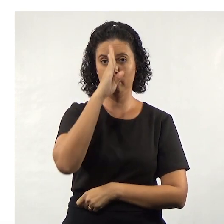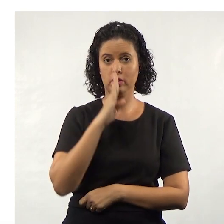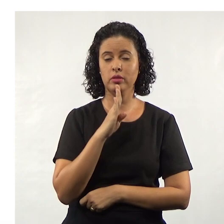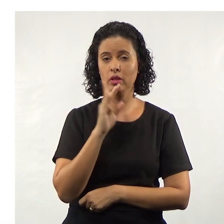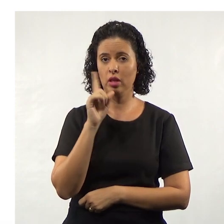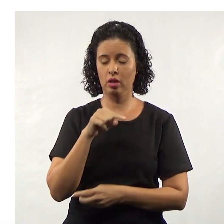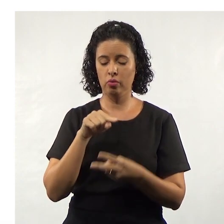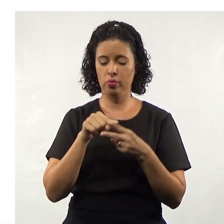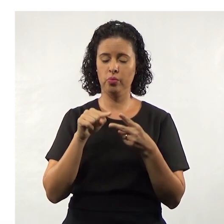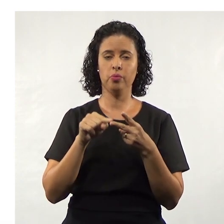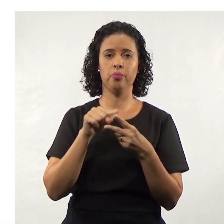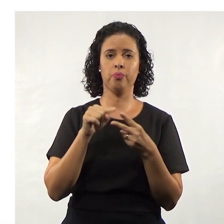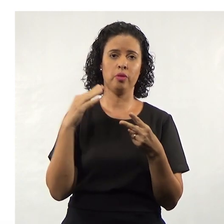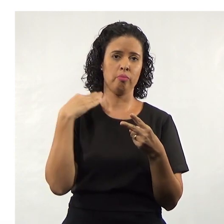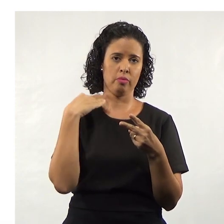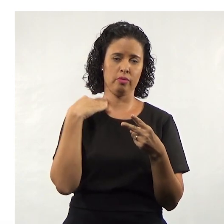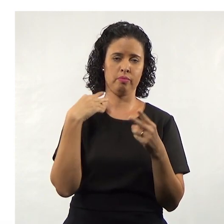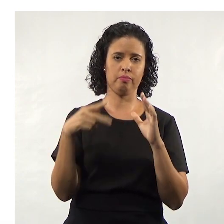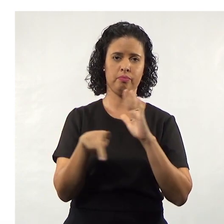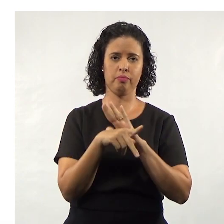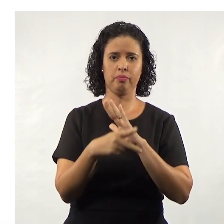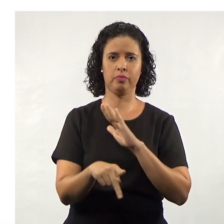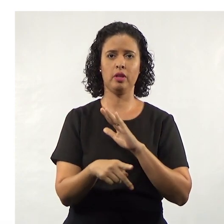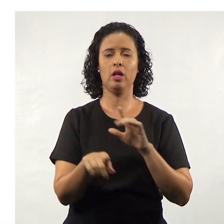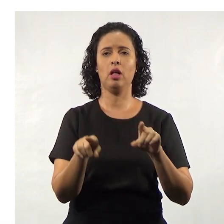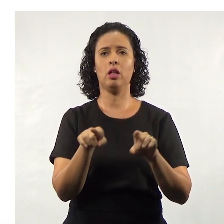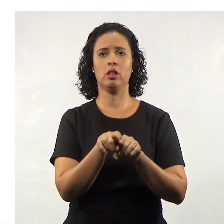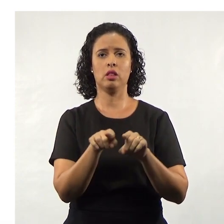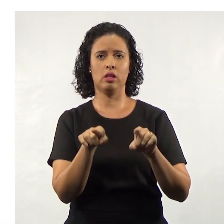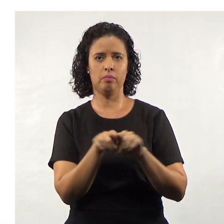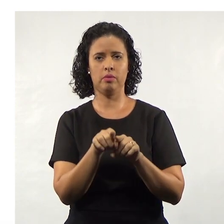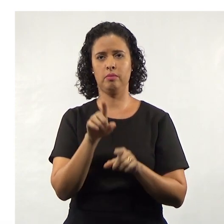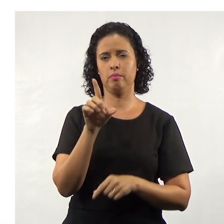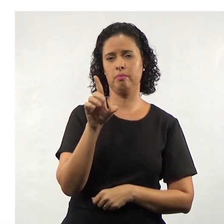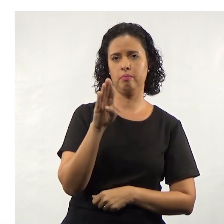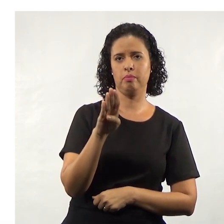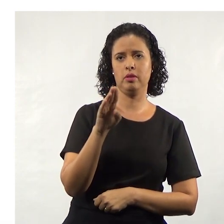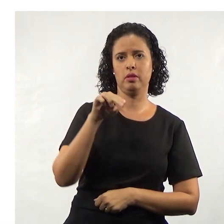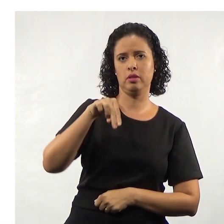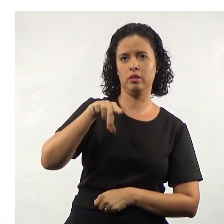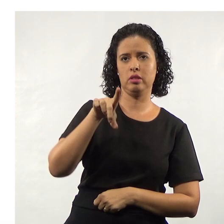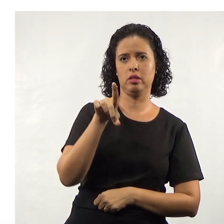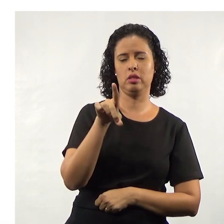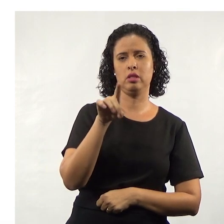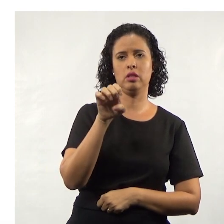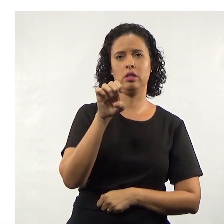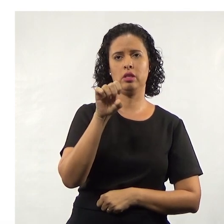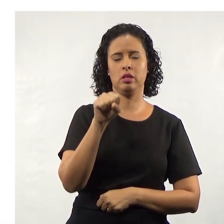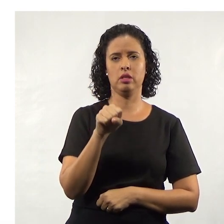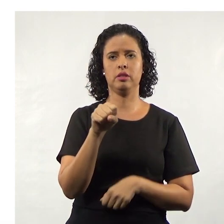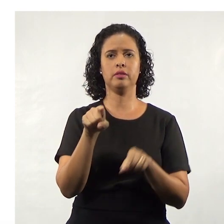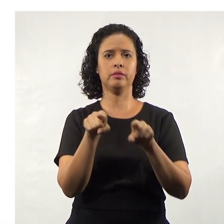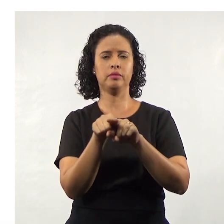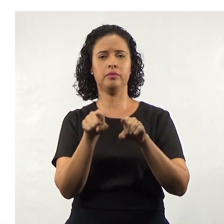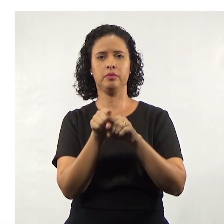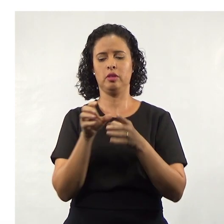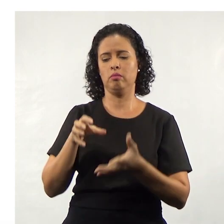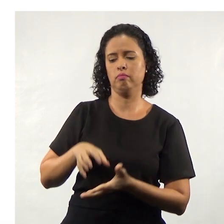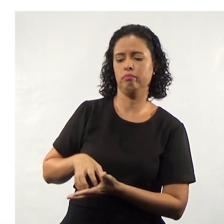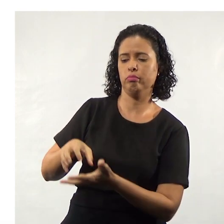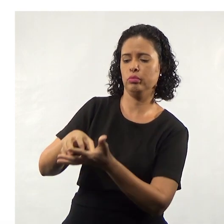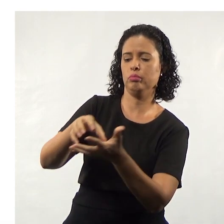bancos oficiais estatais, além do BNDES, né? Também. Enfim, e órgãos da